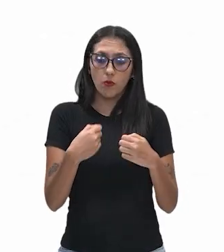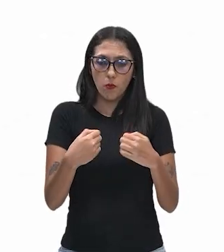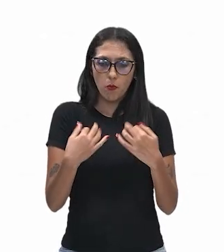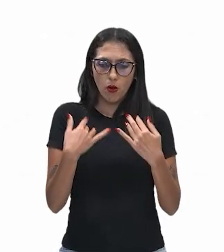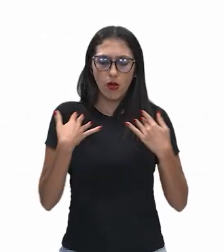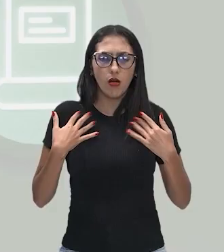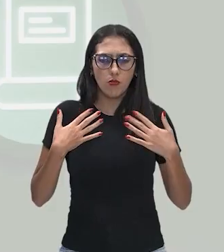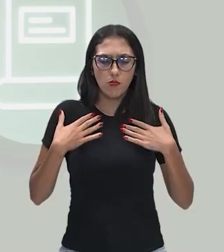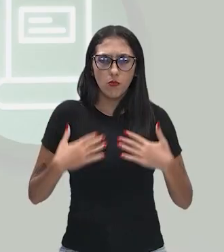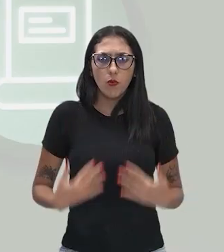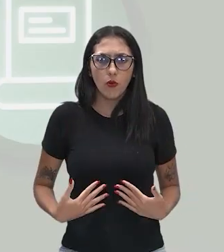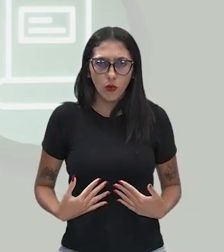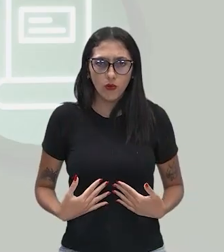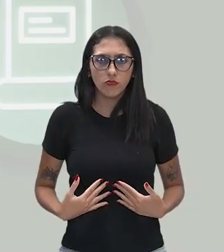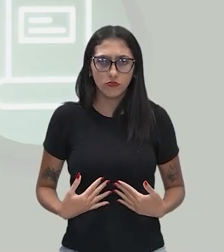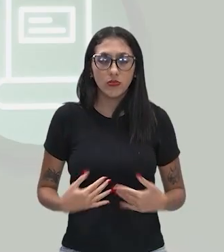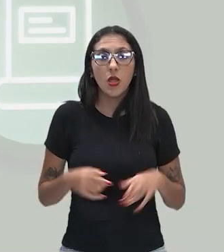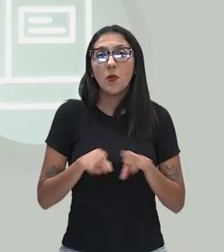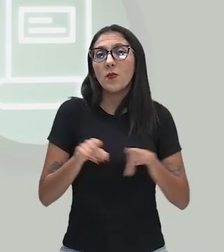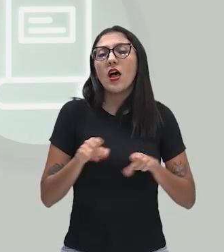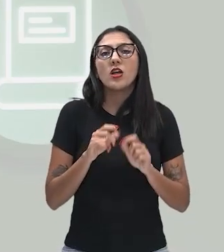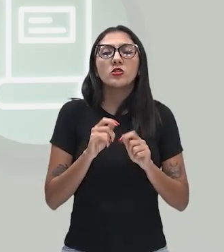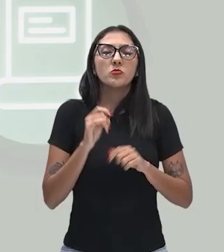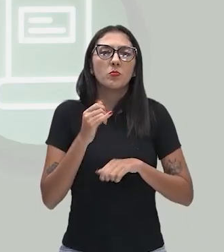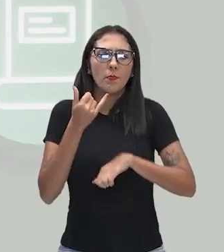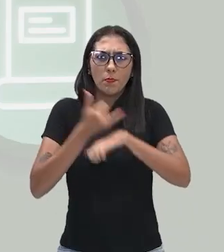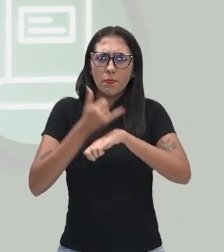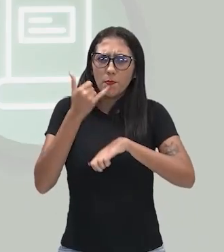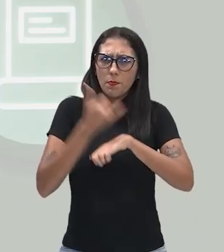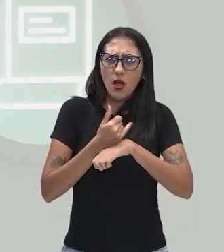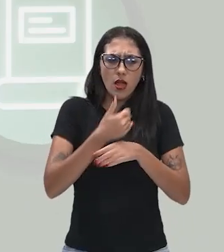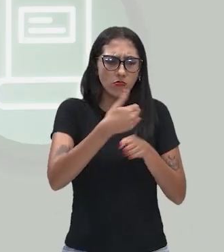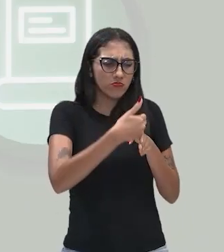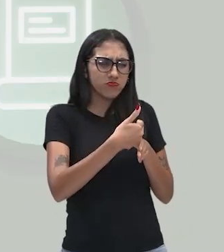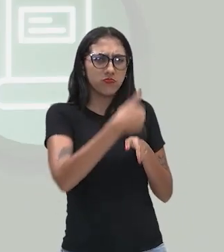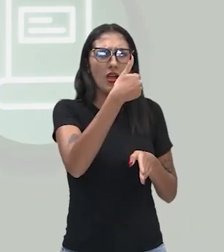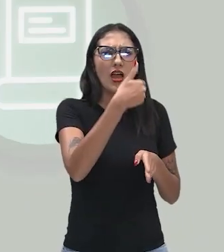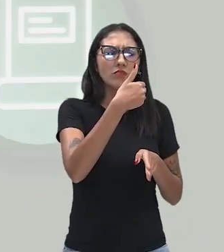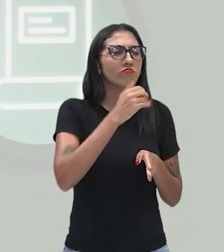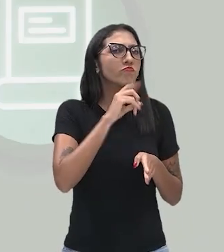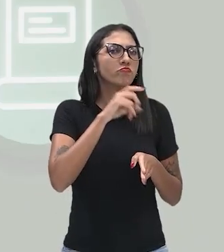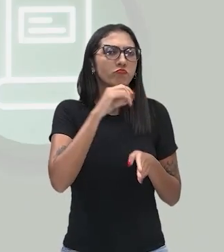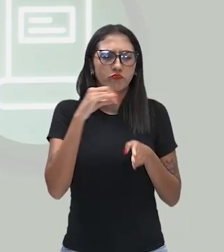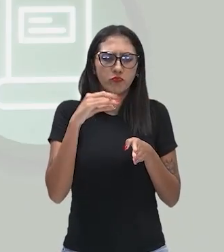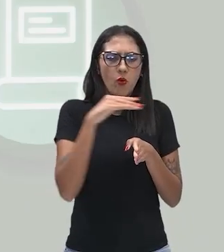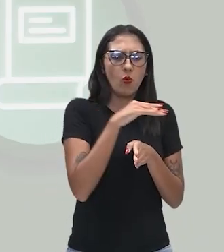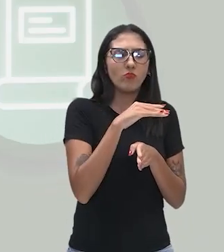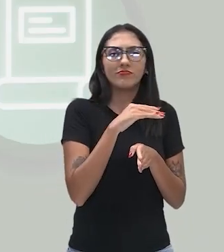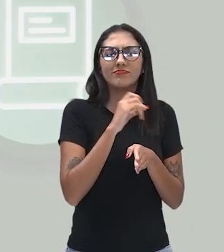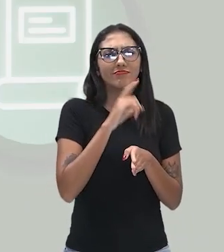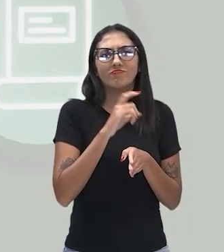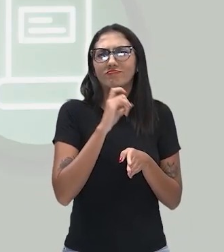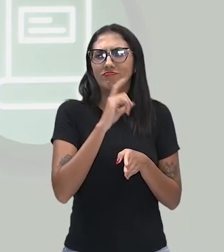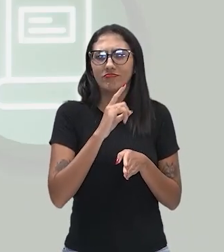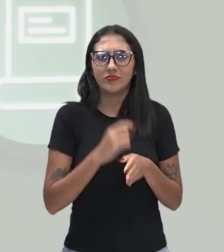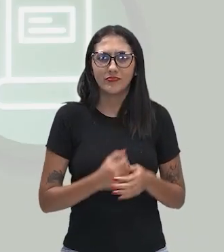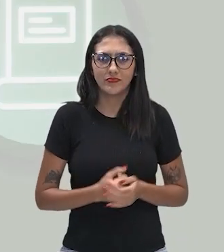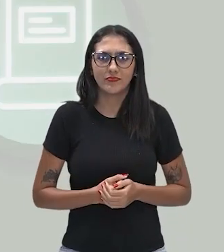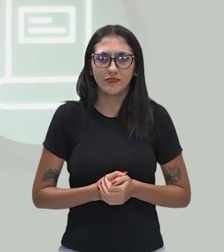de aço, tá? Por uma placa de aço. Então, já começa aqui, ó, a entender o desenvolvimento